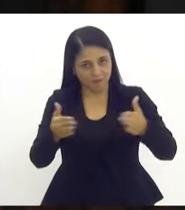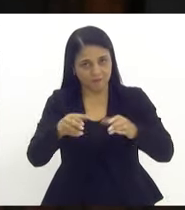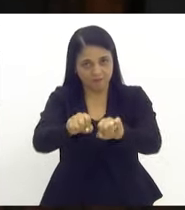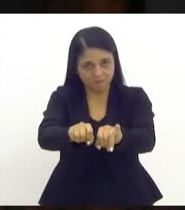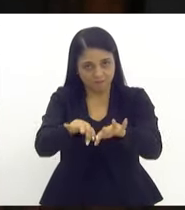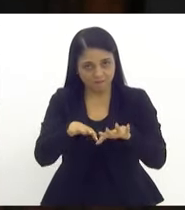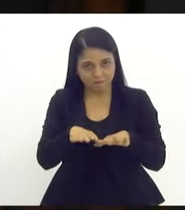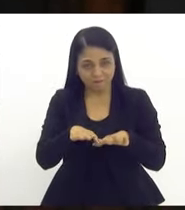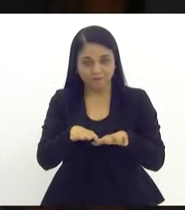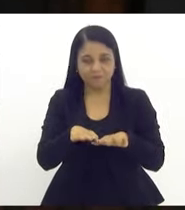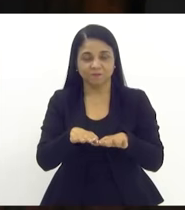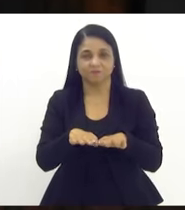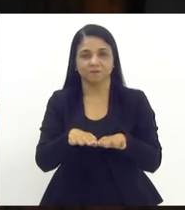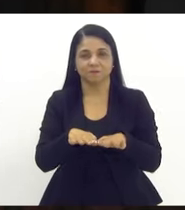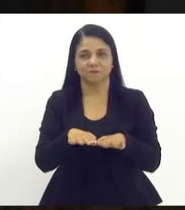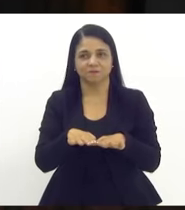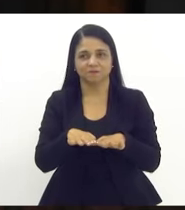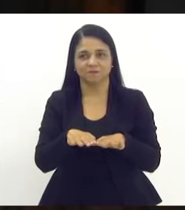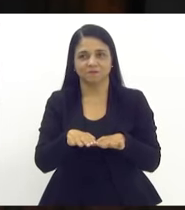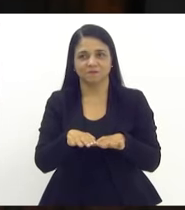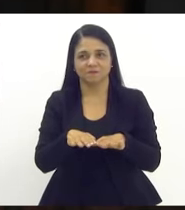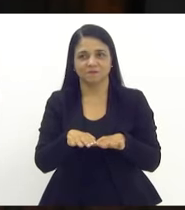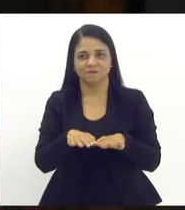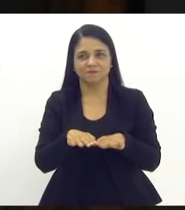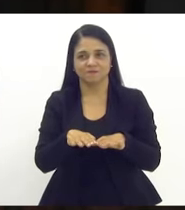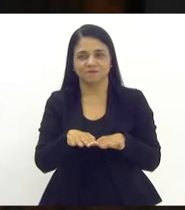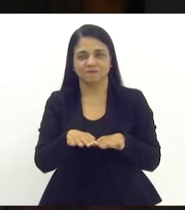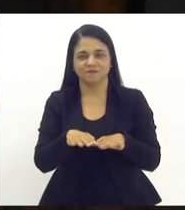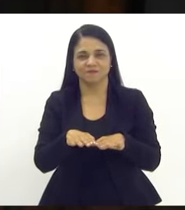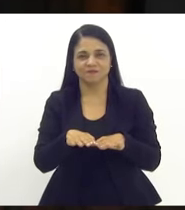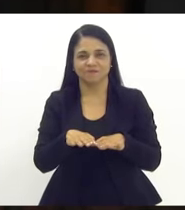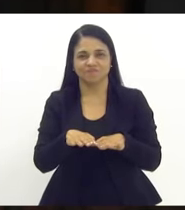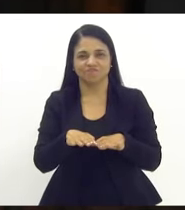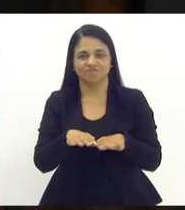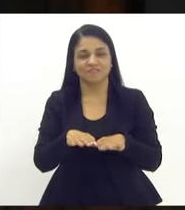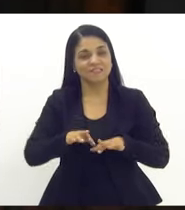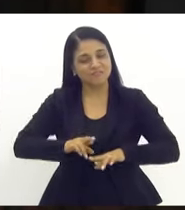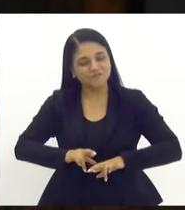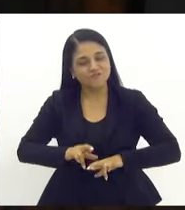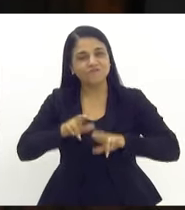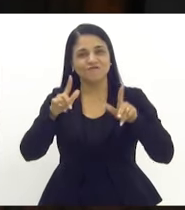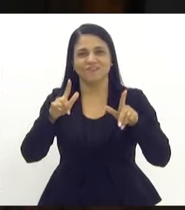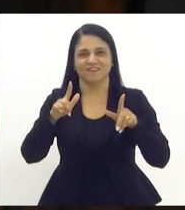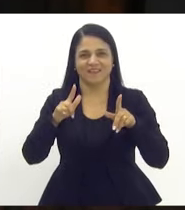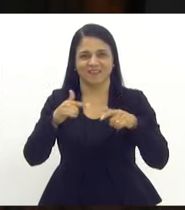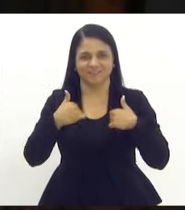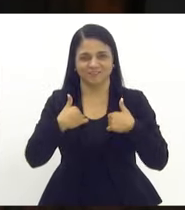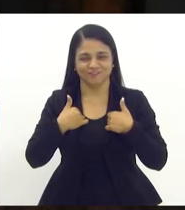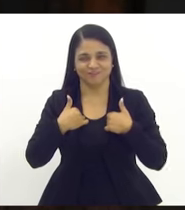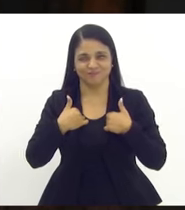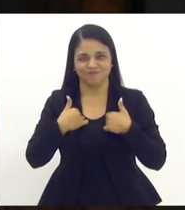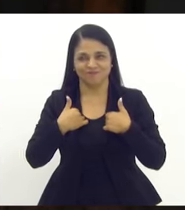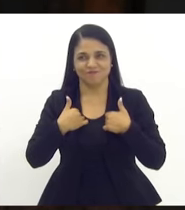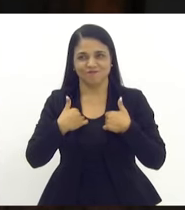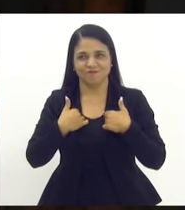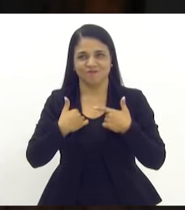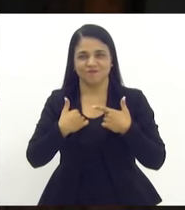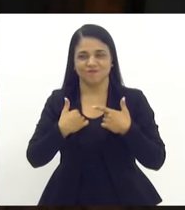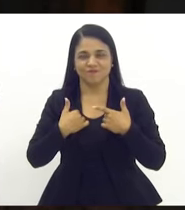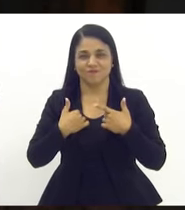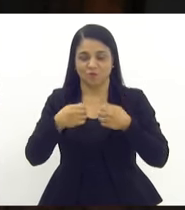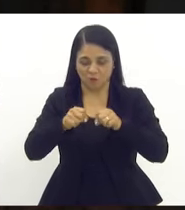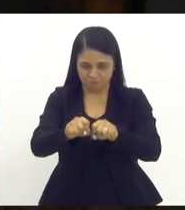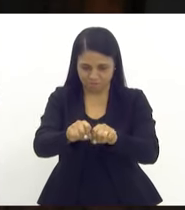nossa sessão e quebrar um pouco o protocolo. Primeiro, eu vou